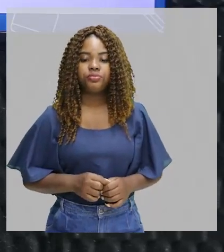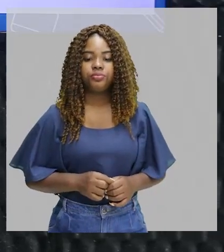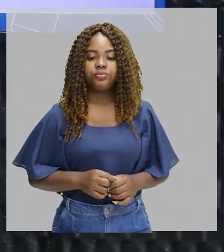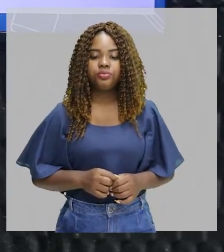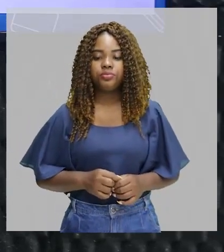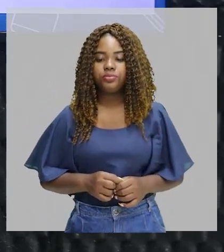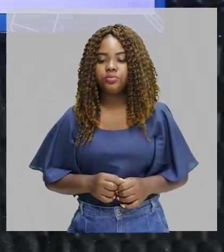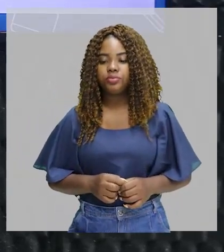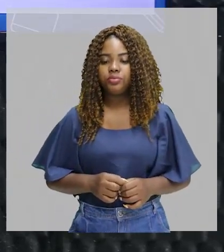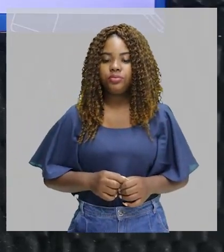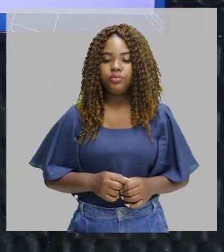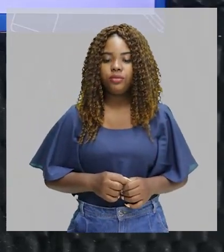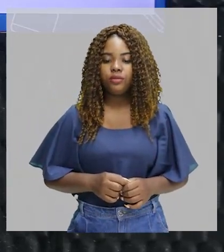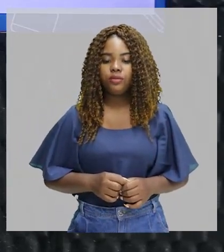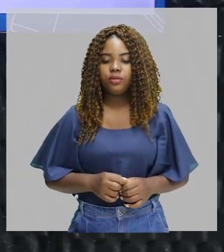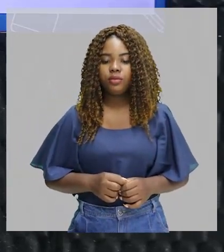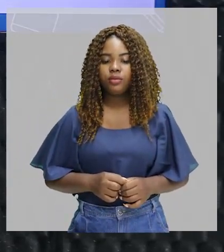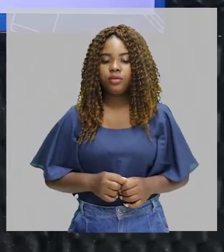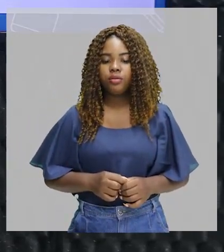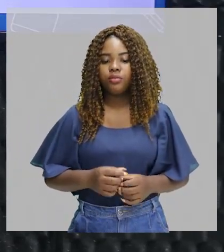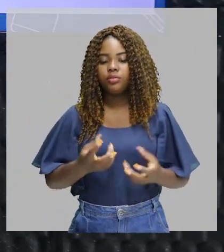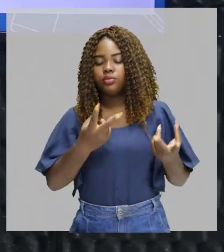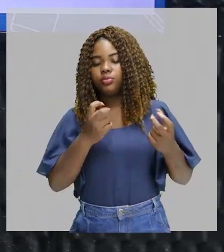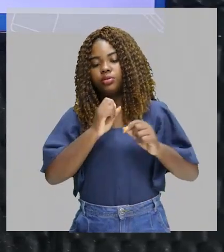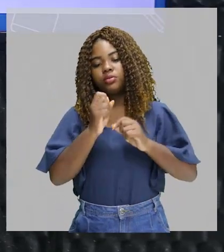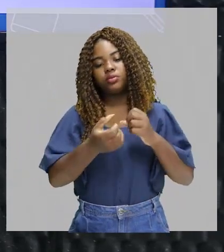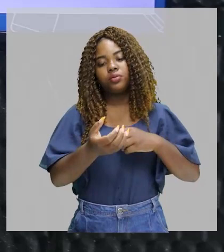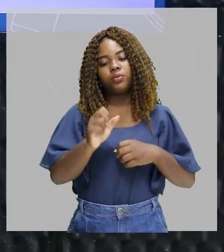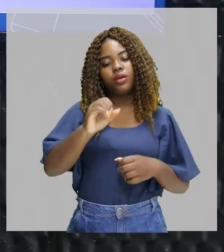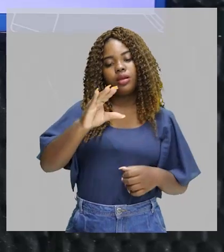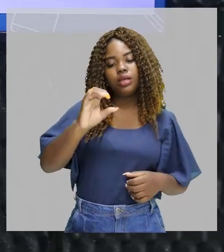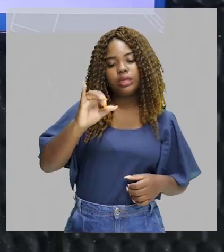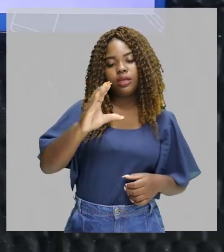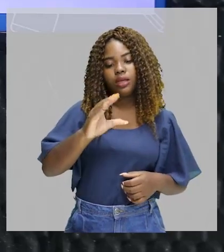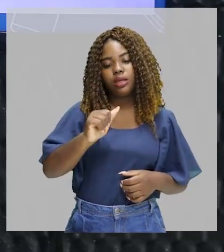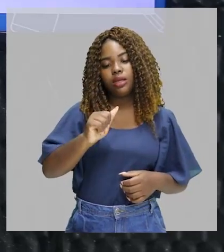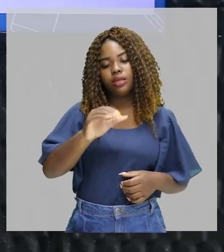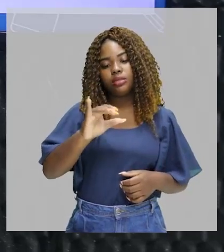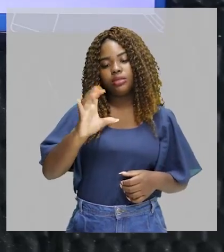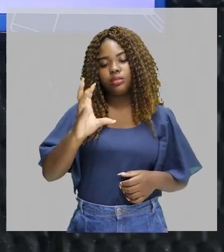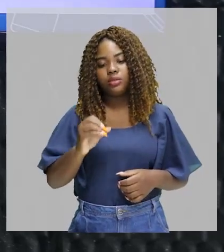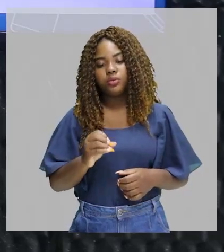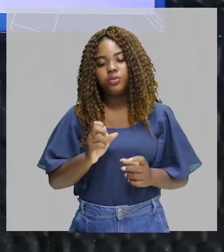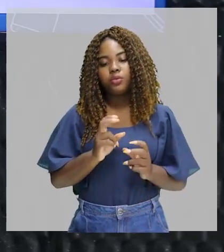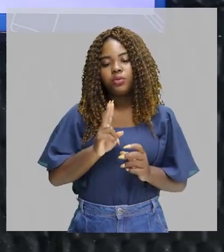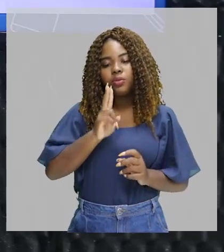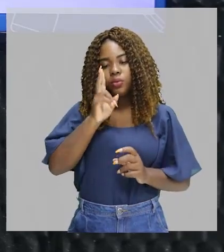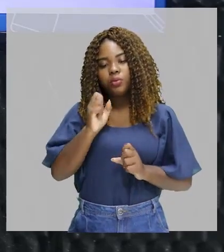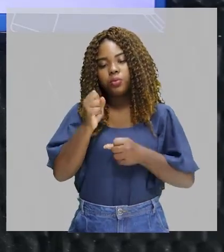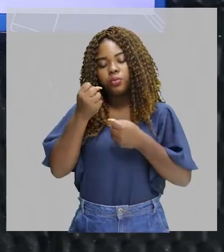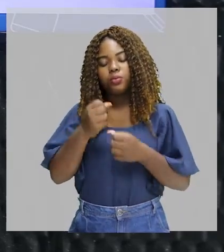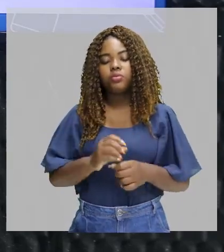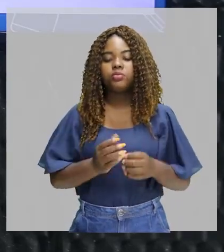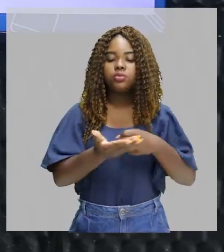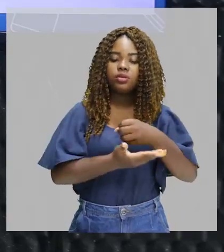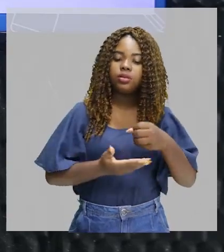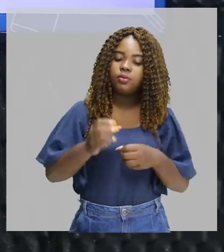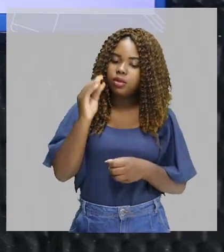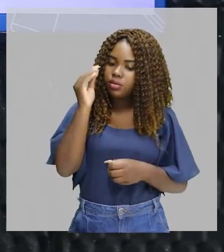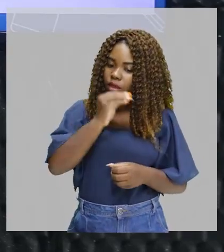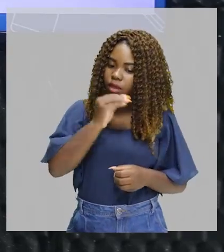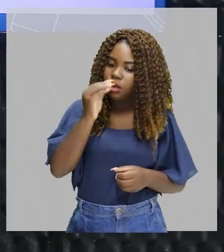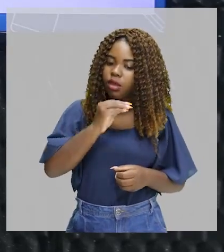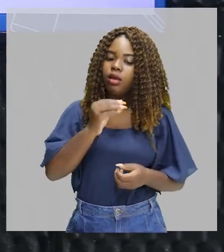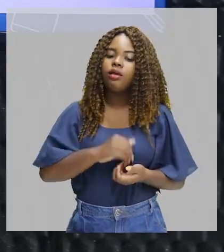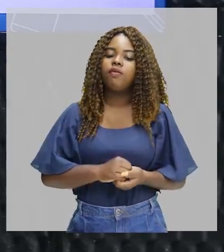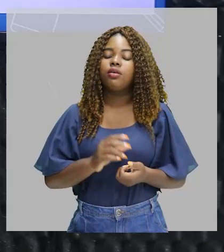para a gente medir, ó, o quanto que um ácido é forte, o quanto que uma base ela é fraca, certo? Então,